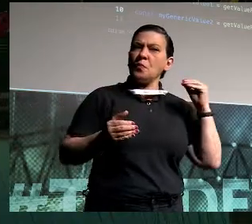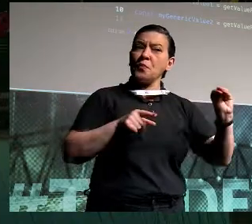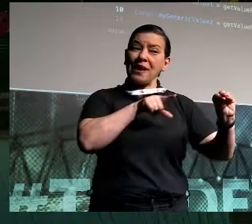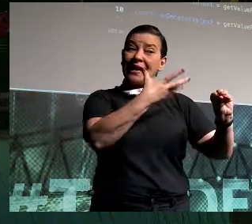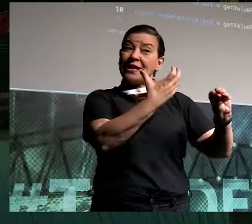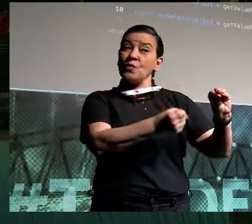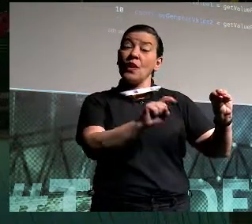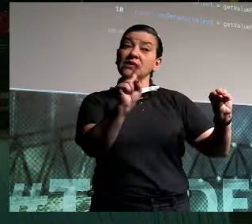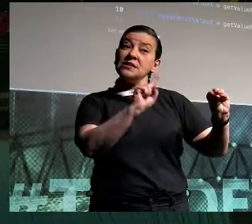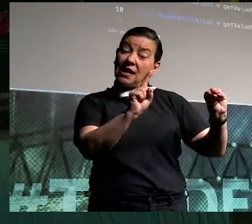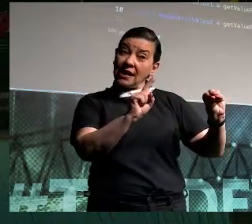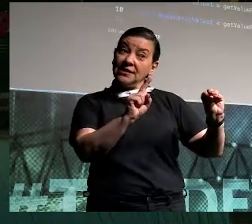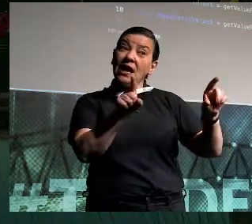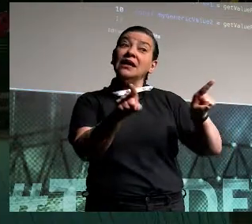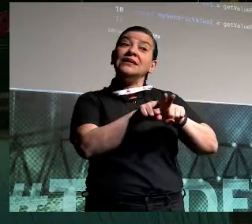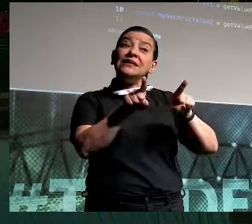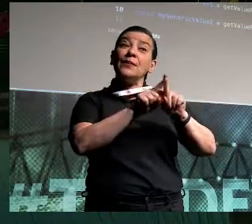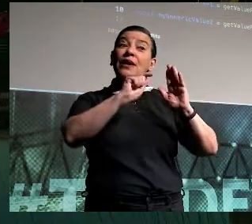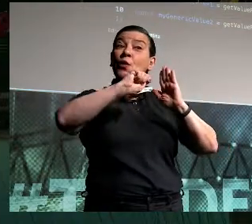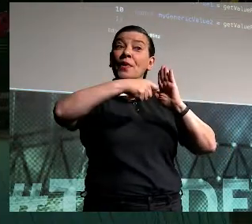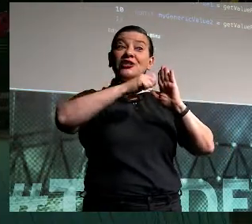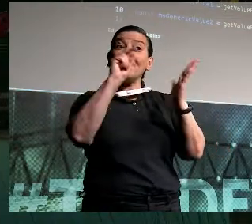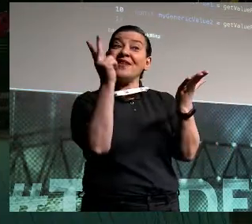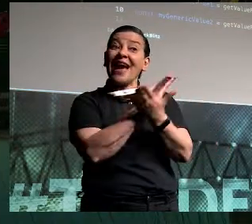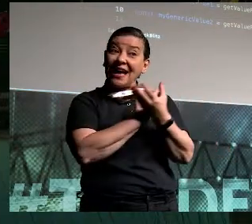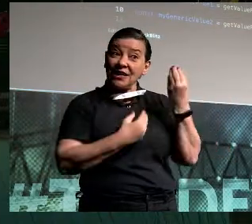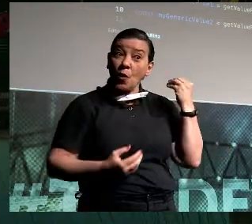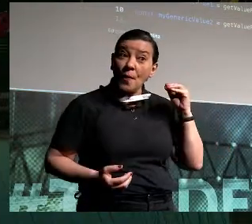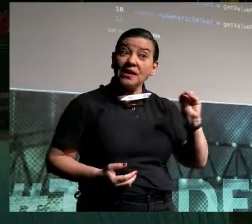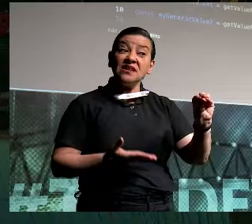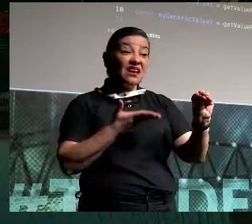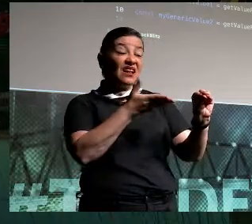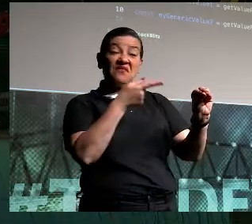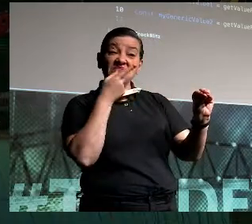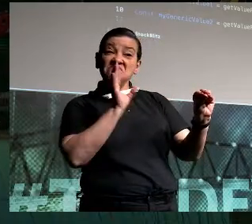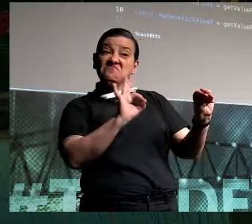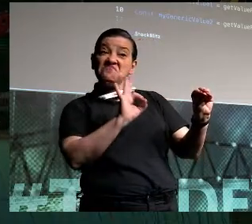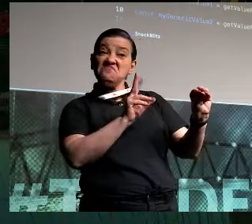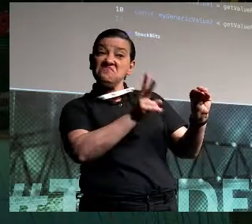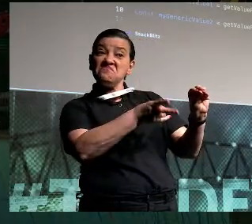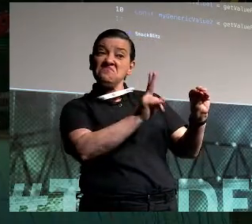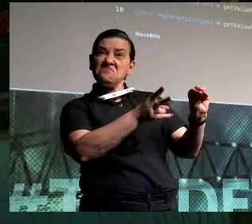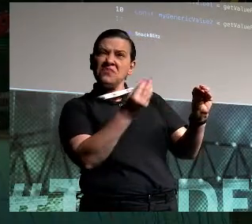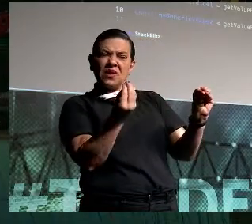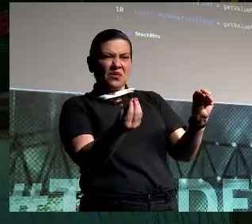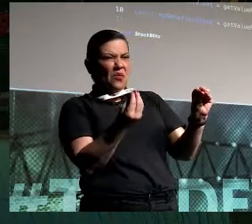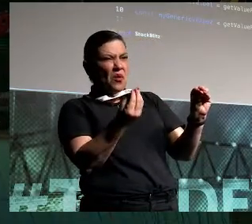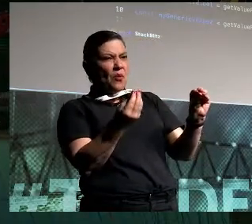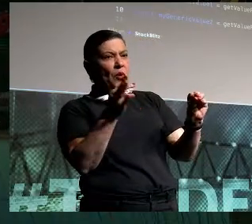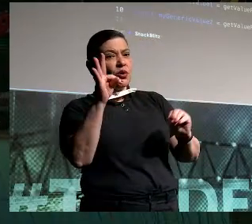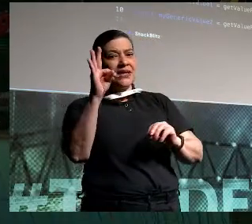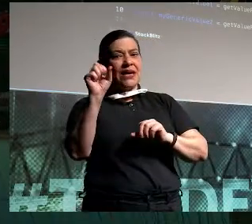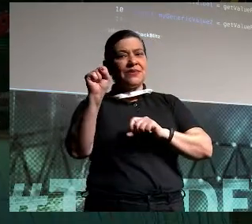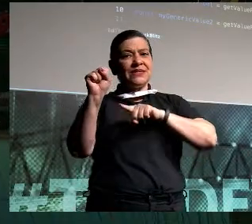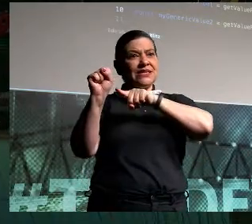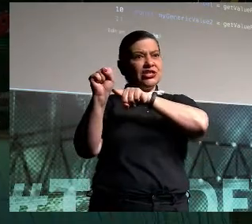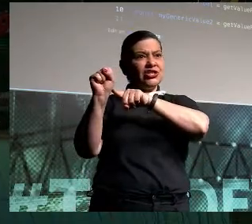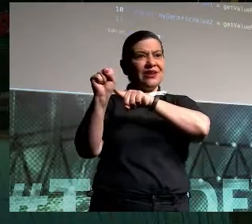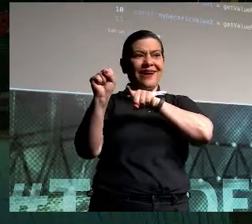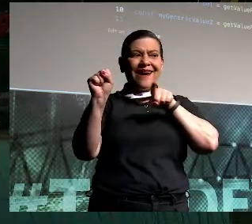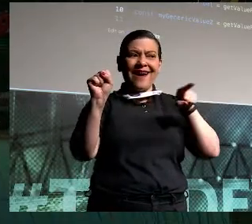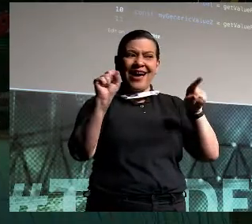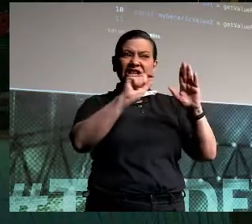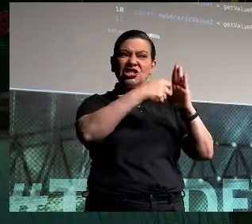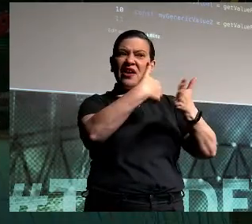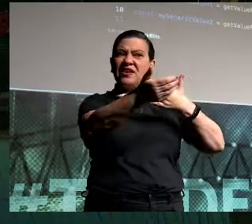Da mesma forma como eu passei uma chave inválida aqui para ele, e ele não está reclamando. Poxa, como é que eu posso falar para o TypeScript que ele não pode aceitar uma